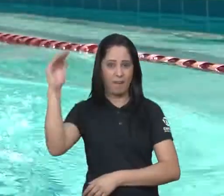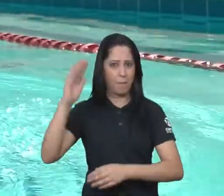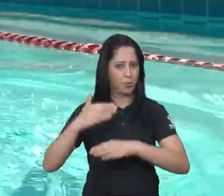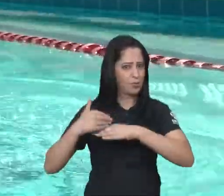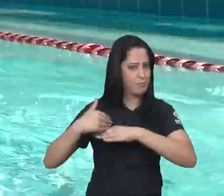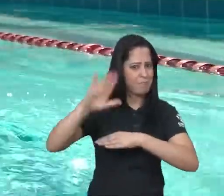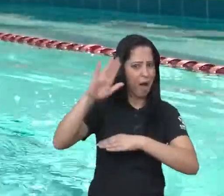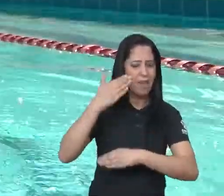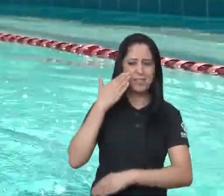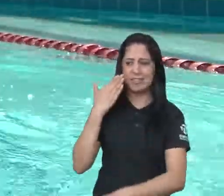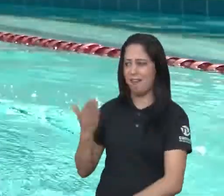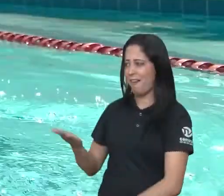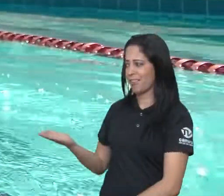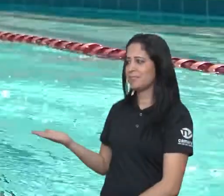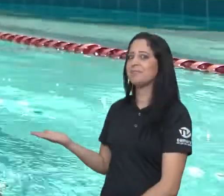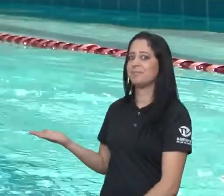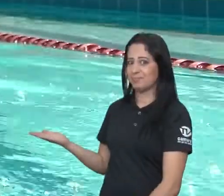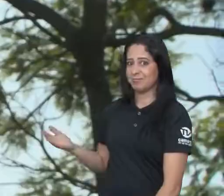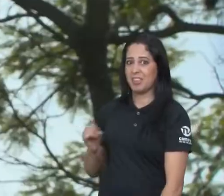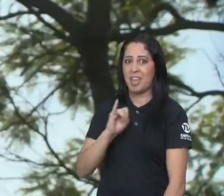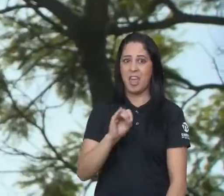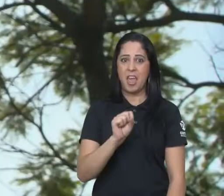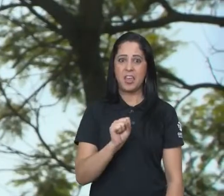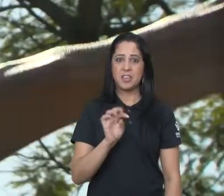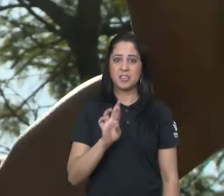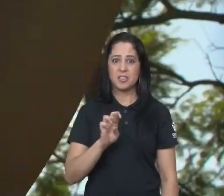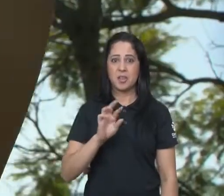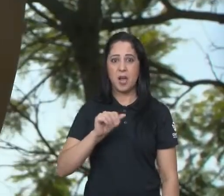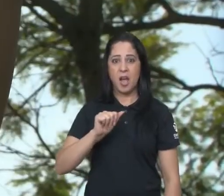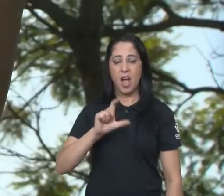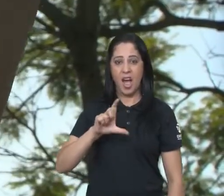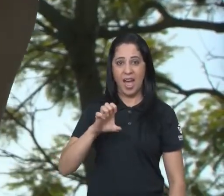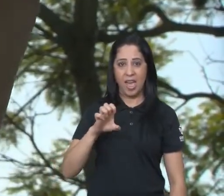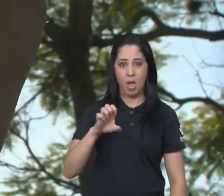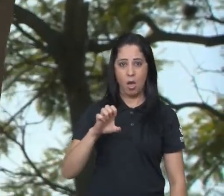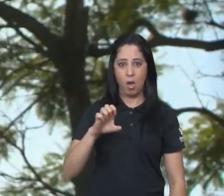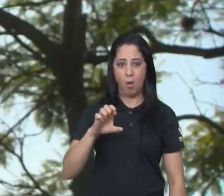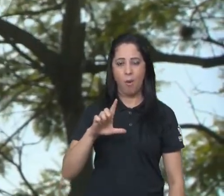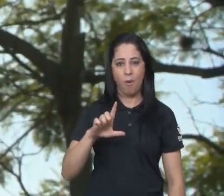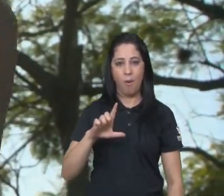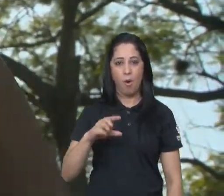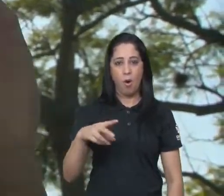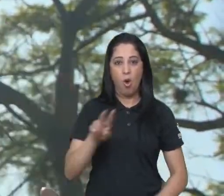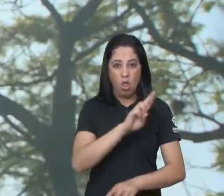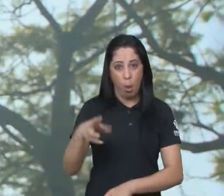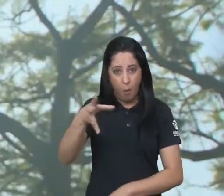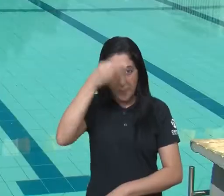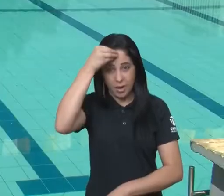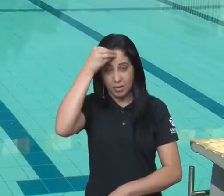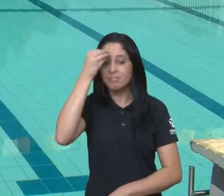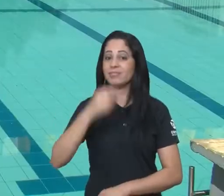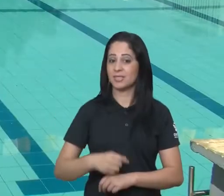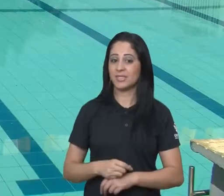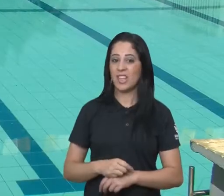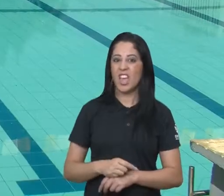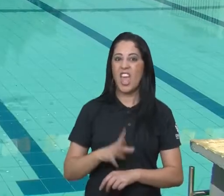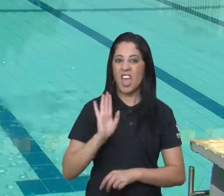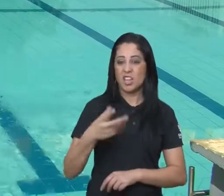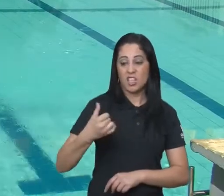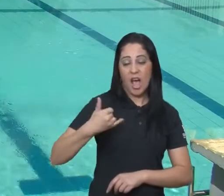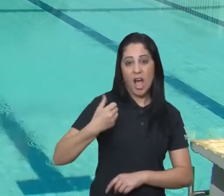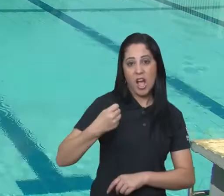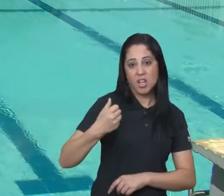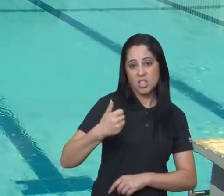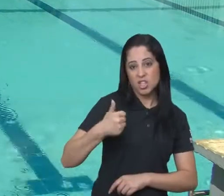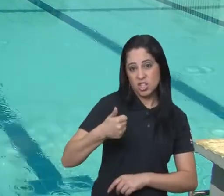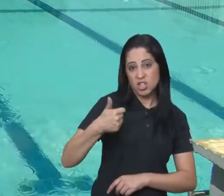águas. Israel Miguel Geraldo. Guarde esse nome, viu? Com apenas 17 anos de idade, 10 deles